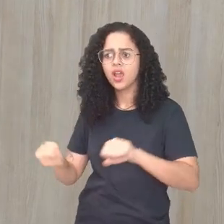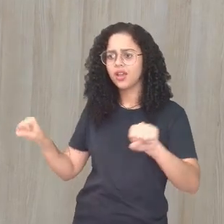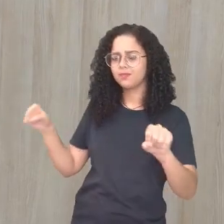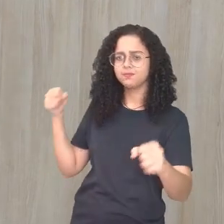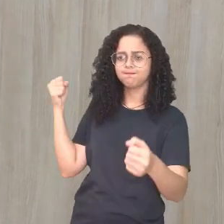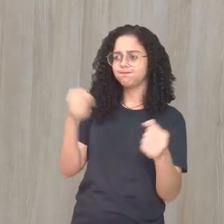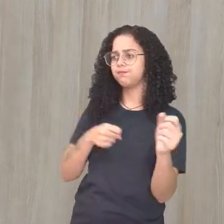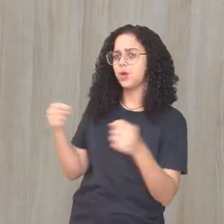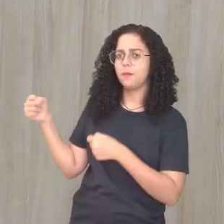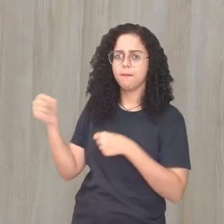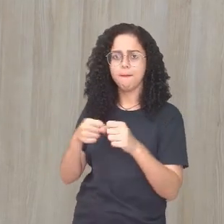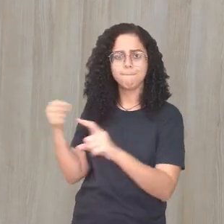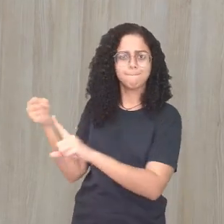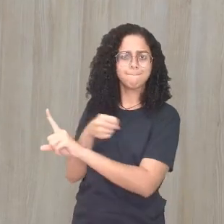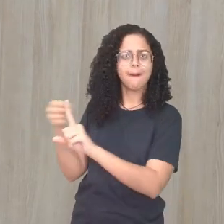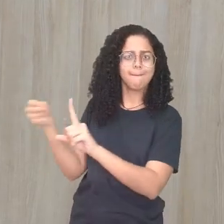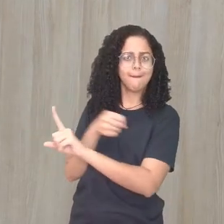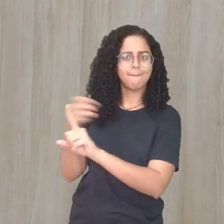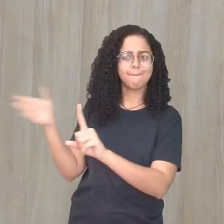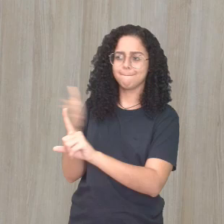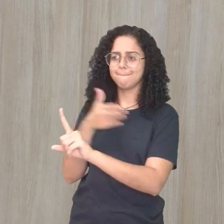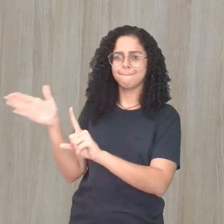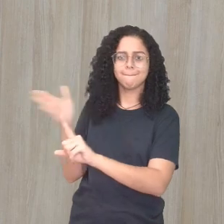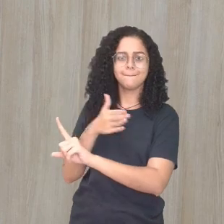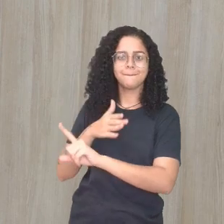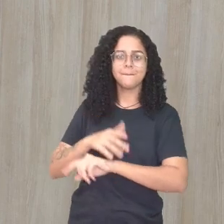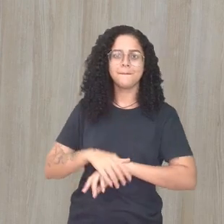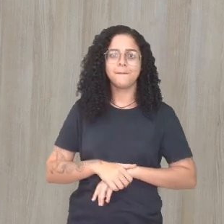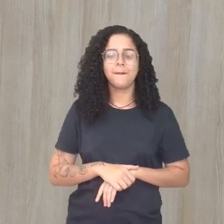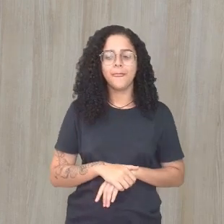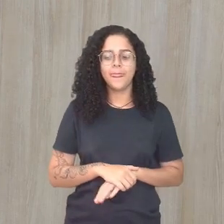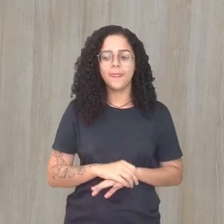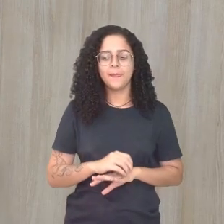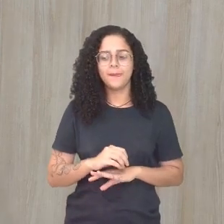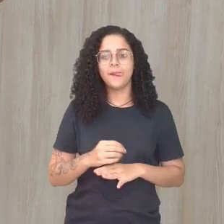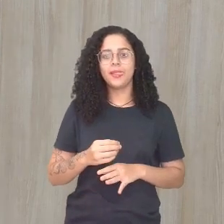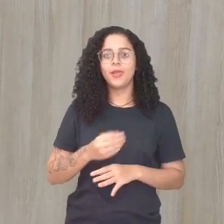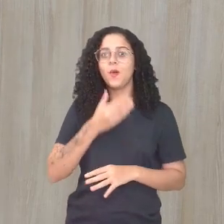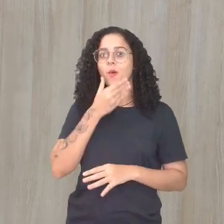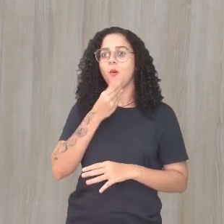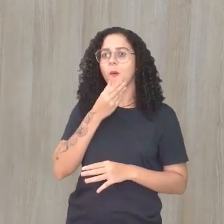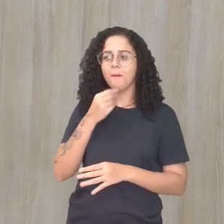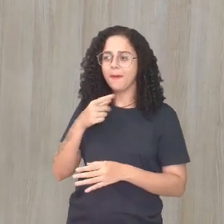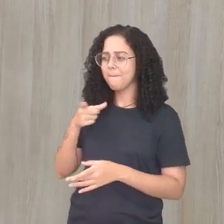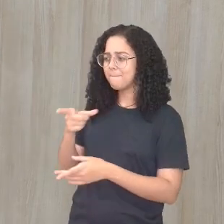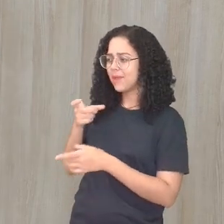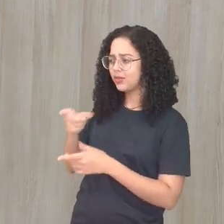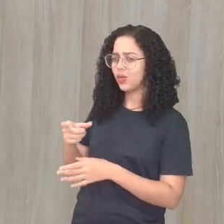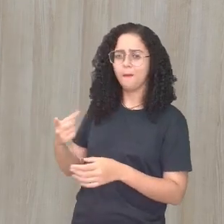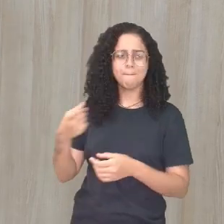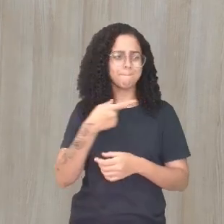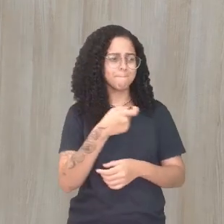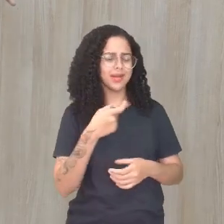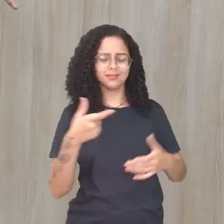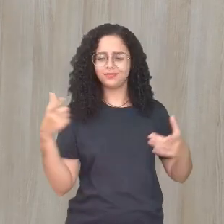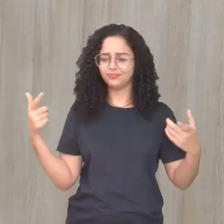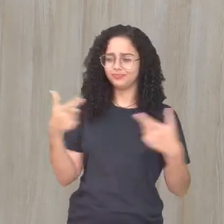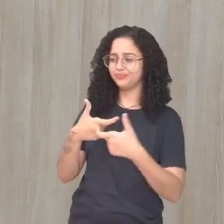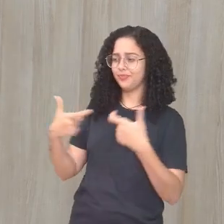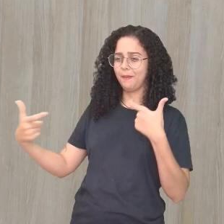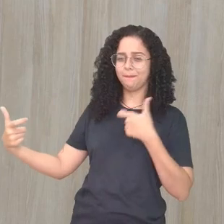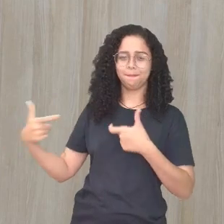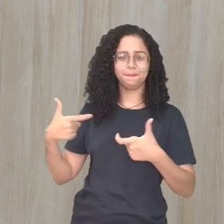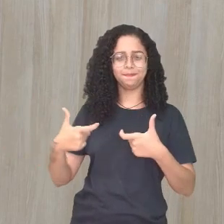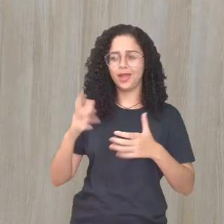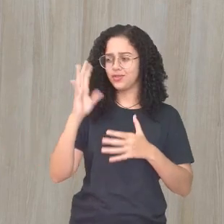quebrar ele na lapada, certo? O cara matou, aí mata logo ele de volta, porque já resolveu o problema,